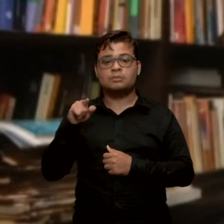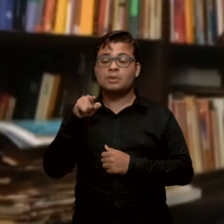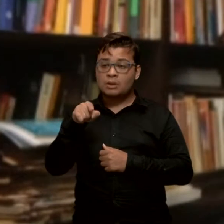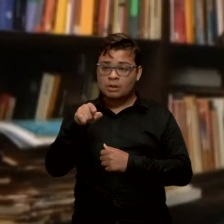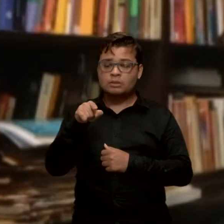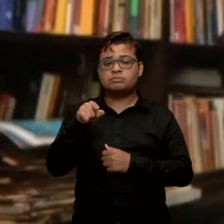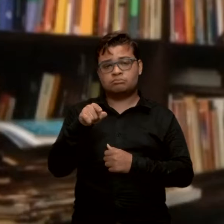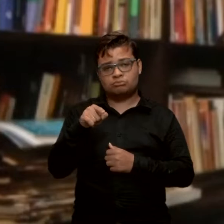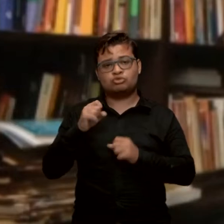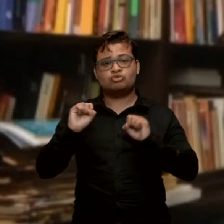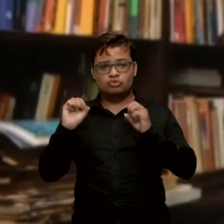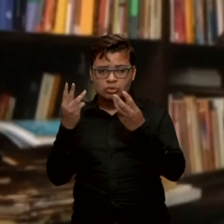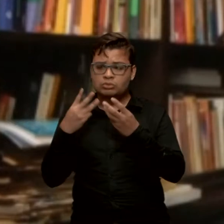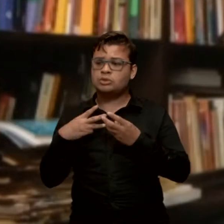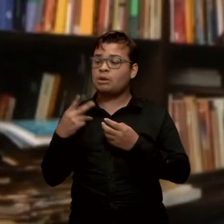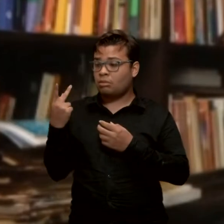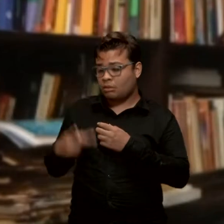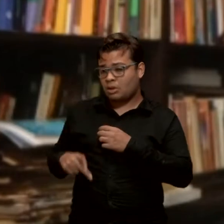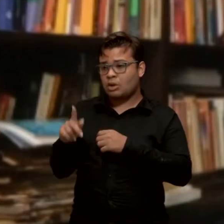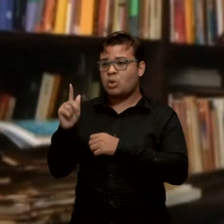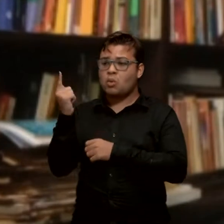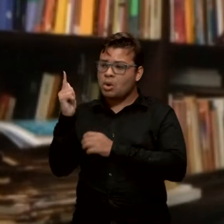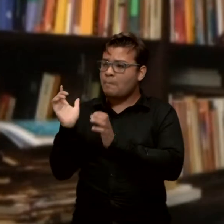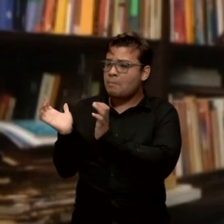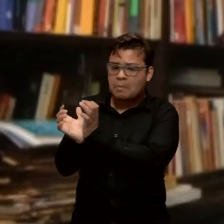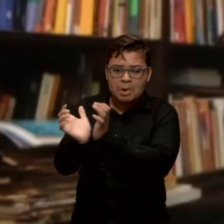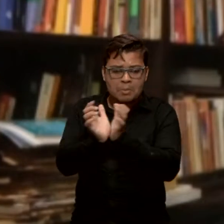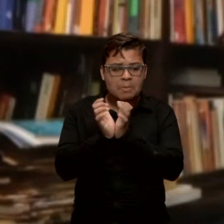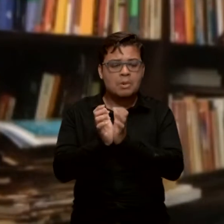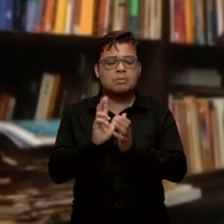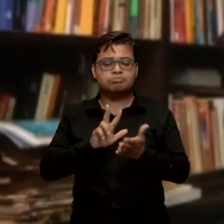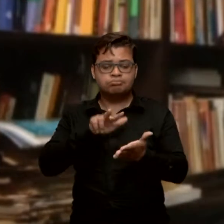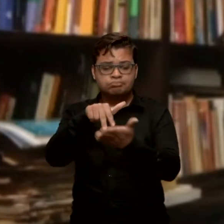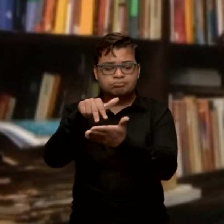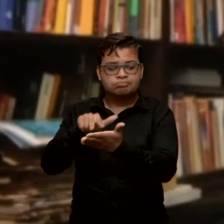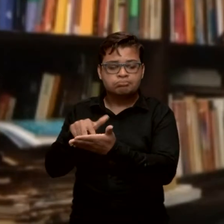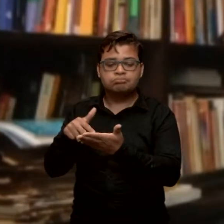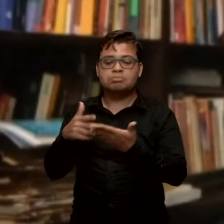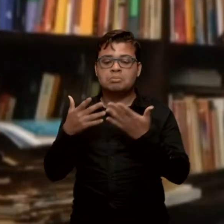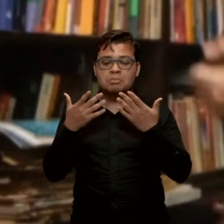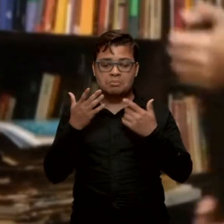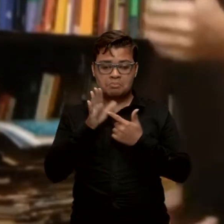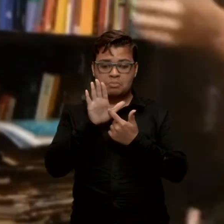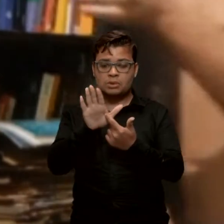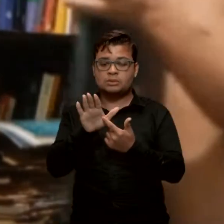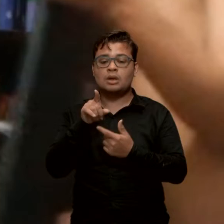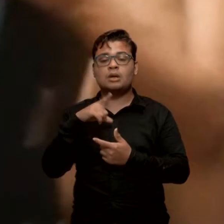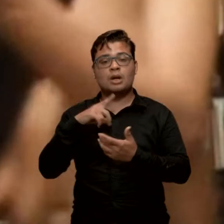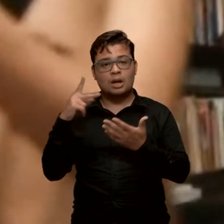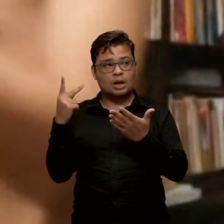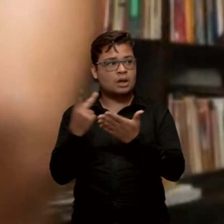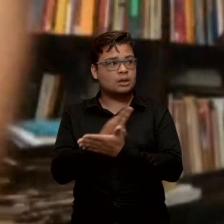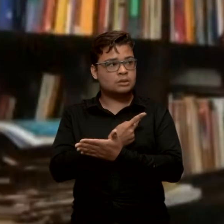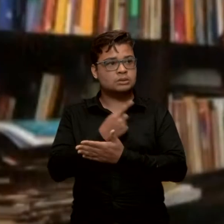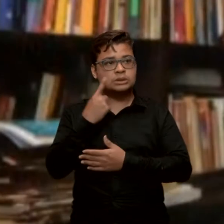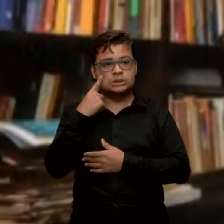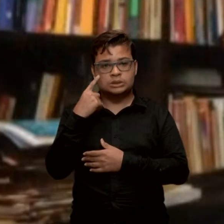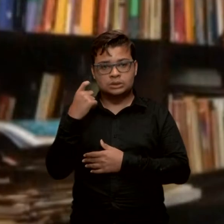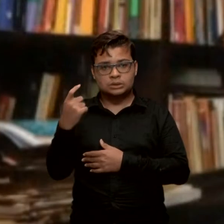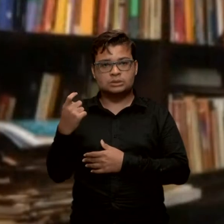apresentaram. E esse show tinha muita gente, e, bom, a partir dali despertou o interesse